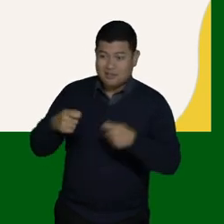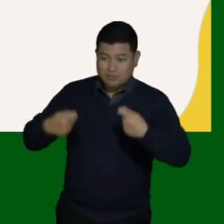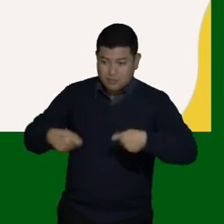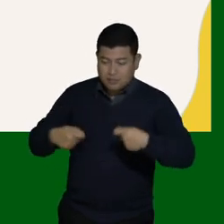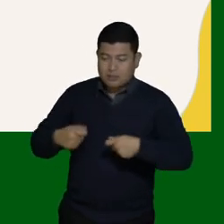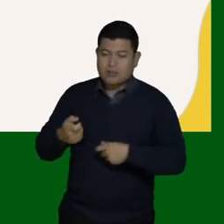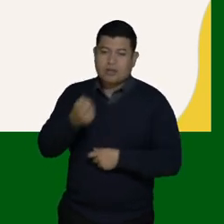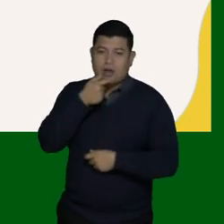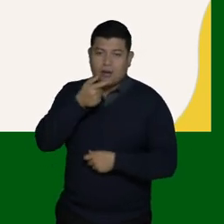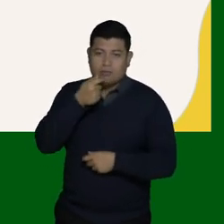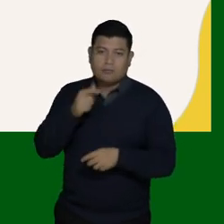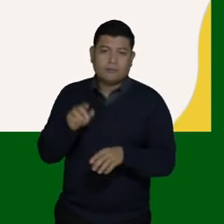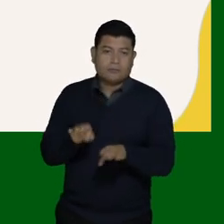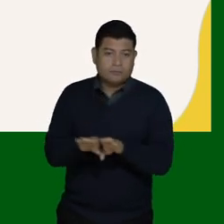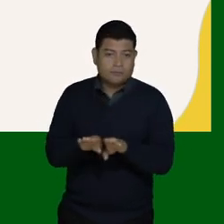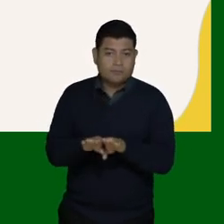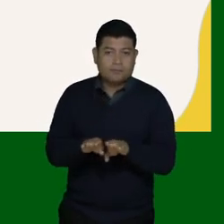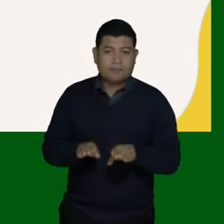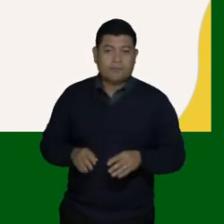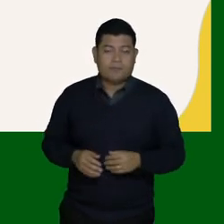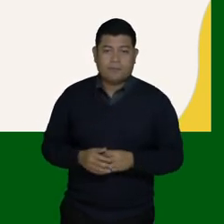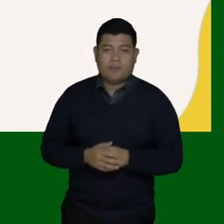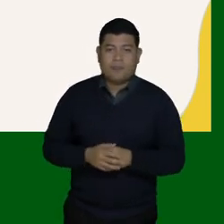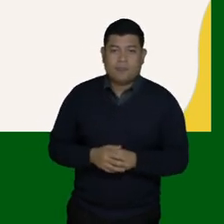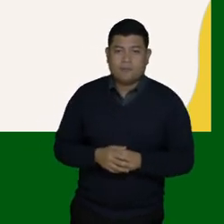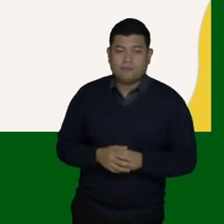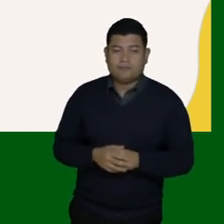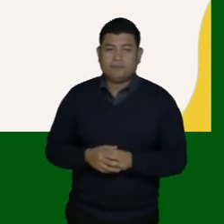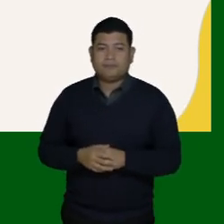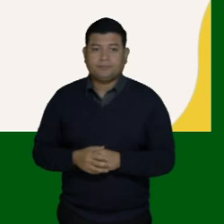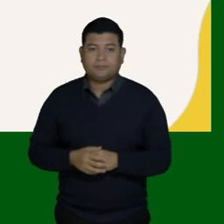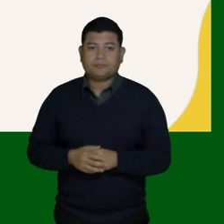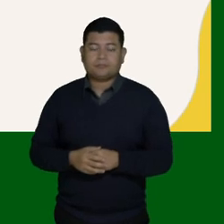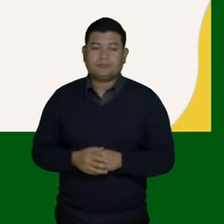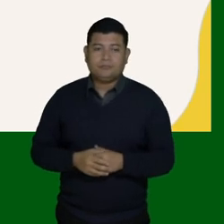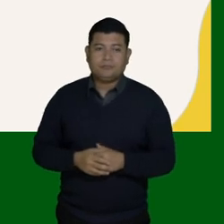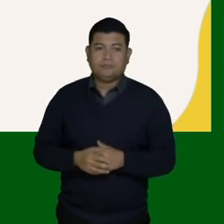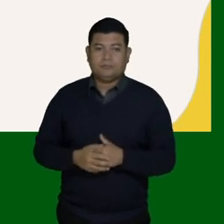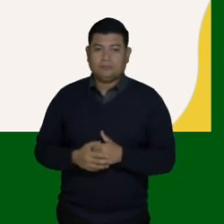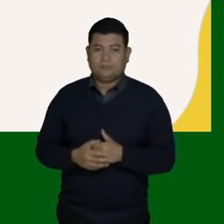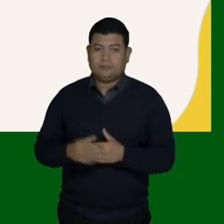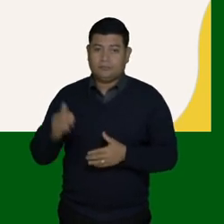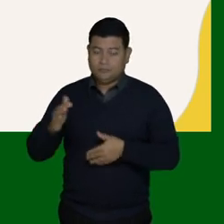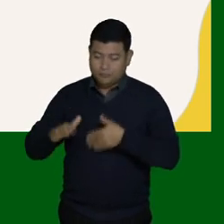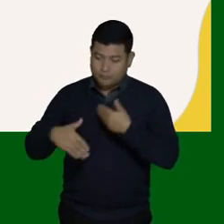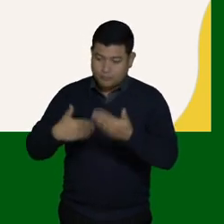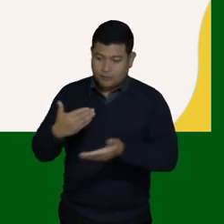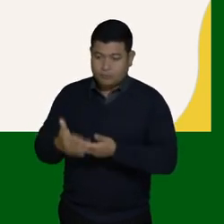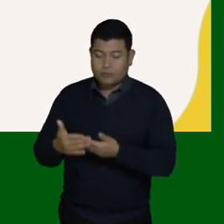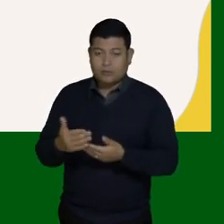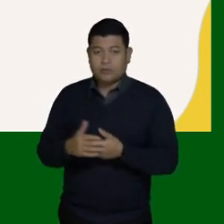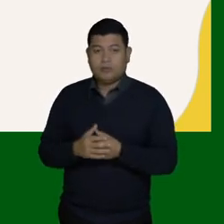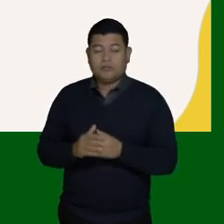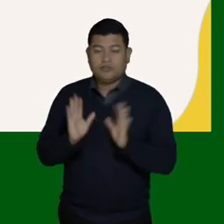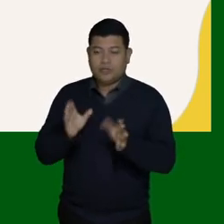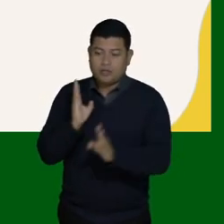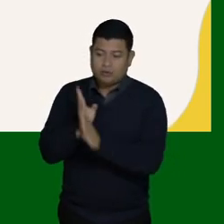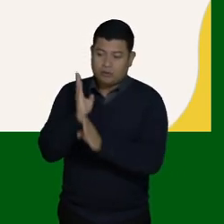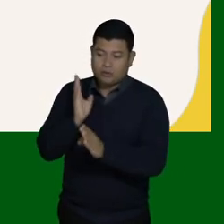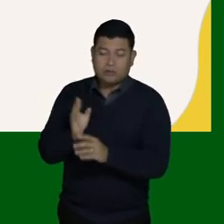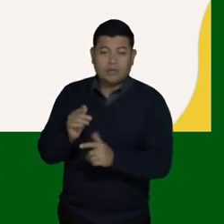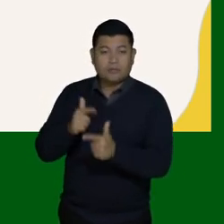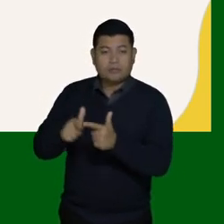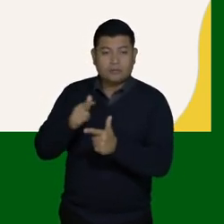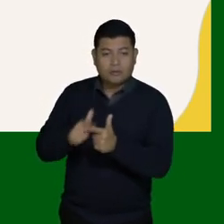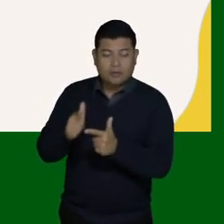indicado quando é necessário ele persiste por mais um tempo depois do do diagnóstico para fazer o